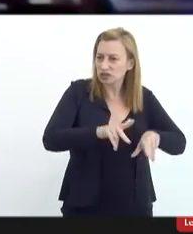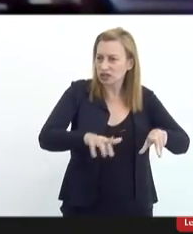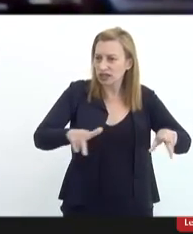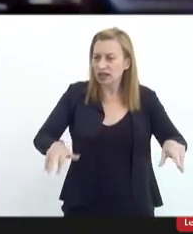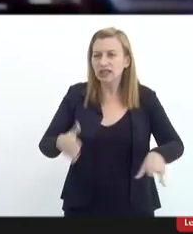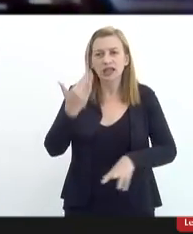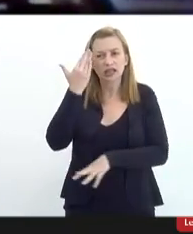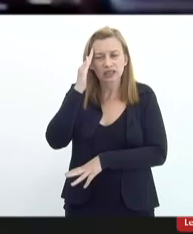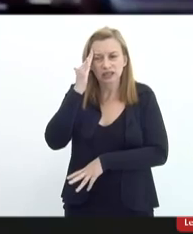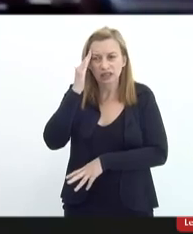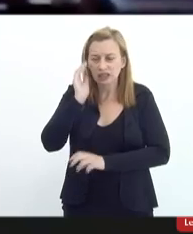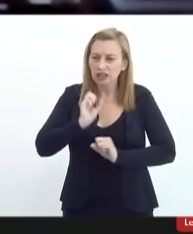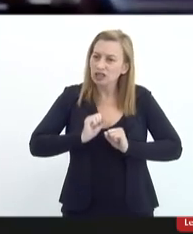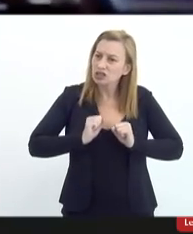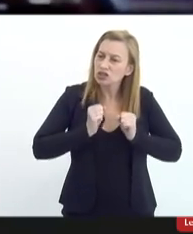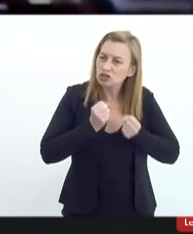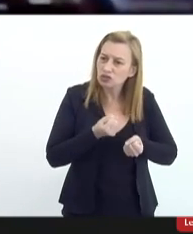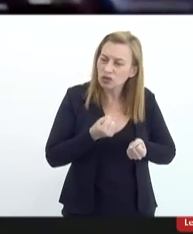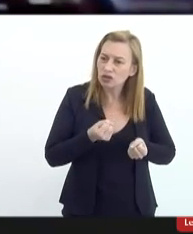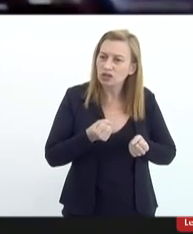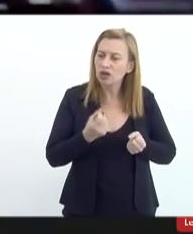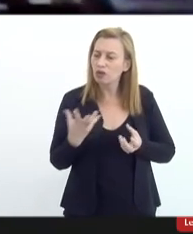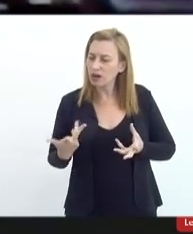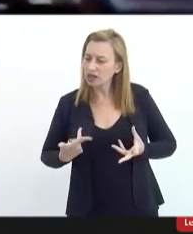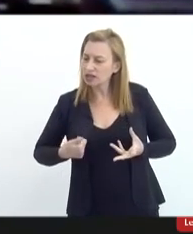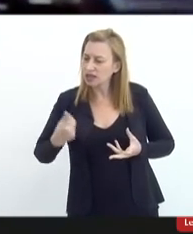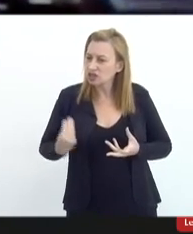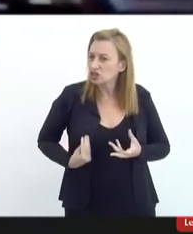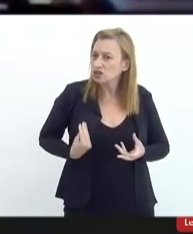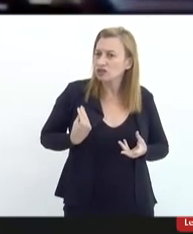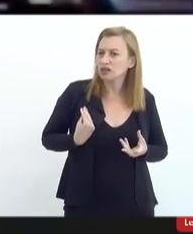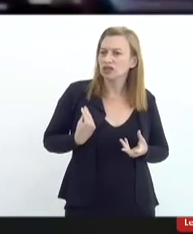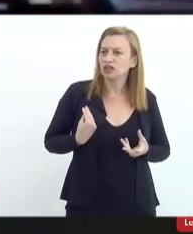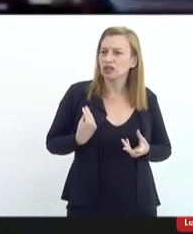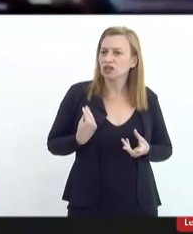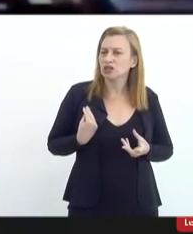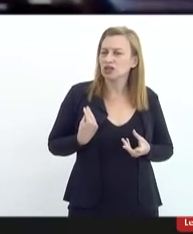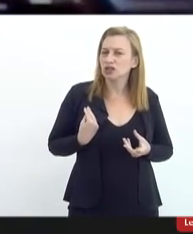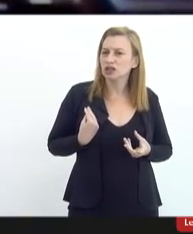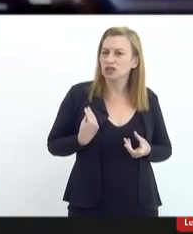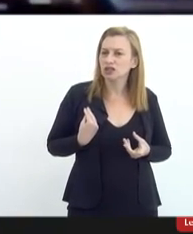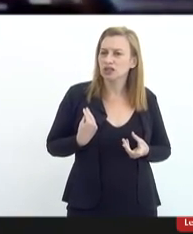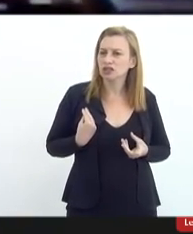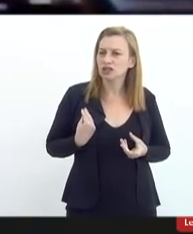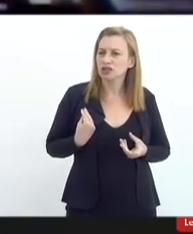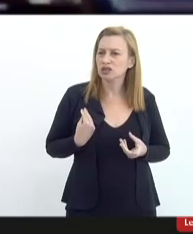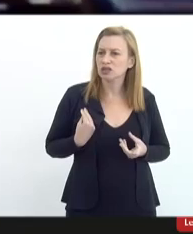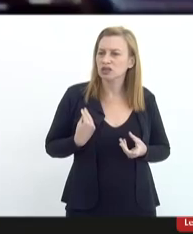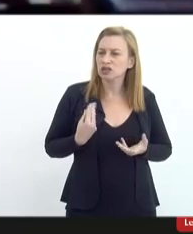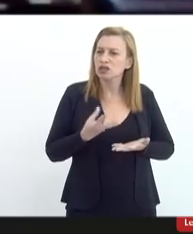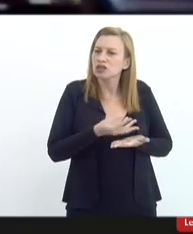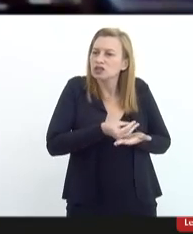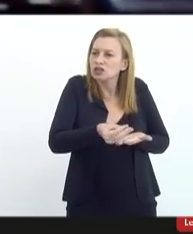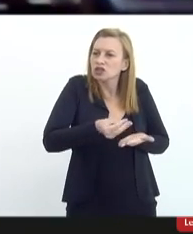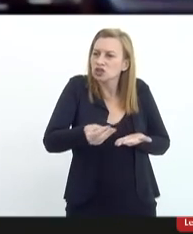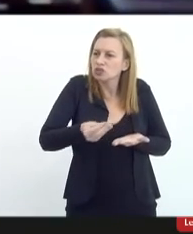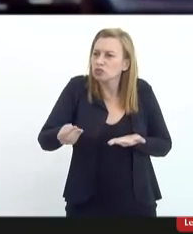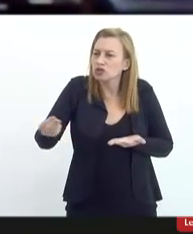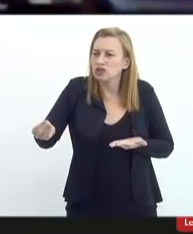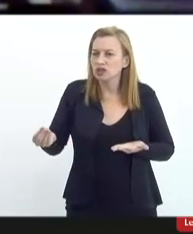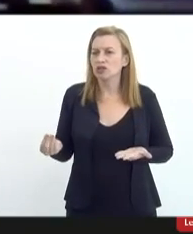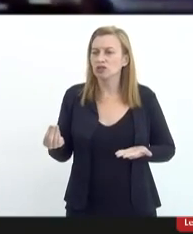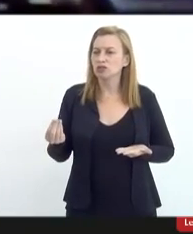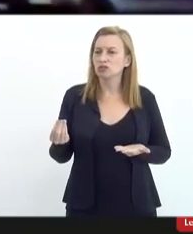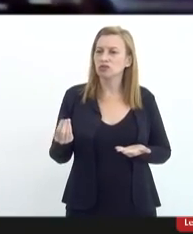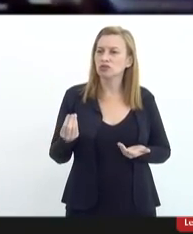entender a qualidade de vida e a forma de distribuição de riqueza